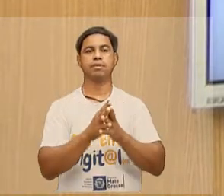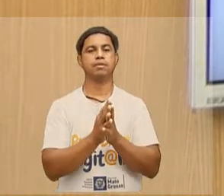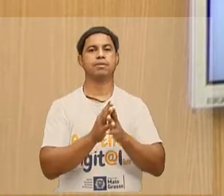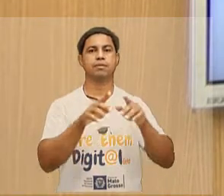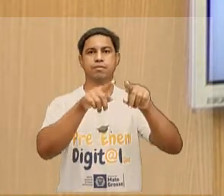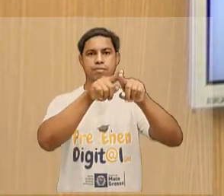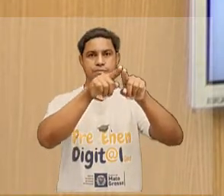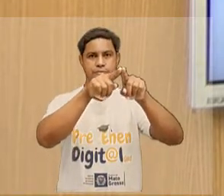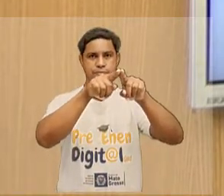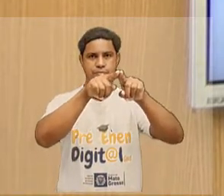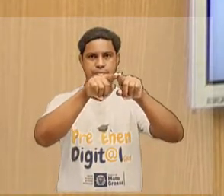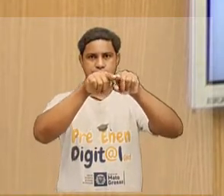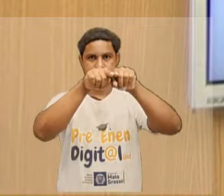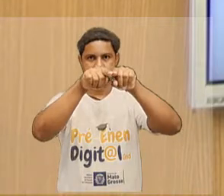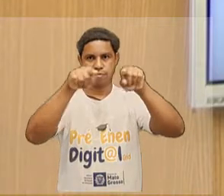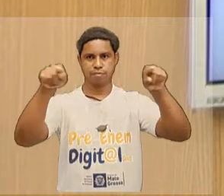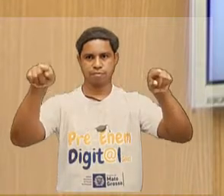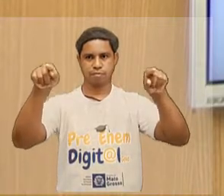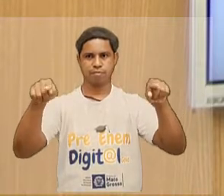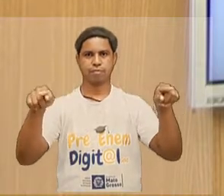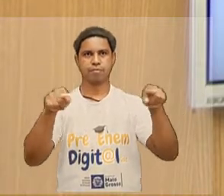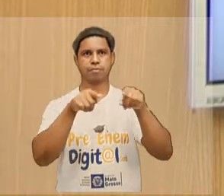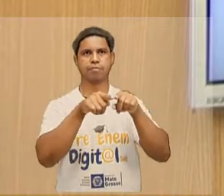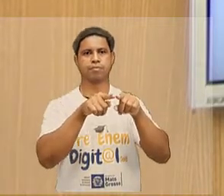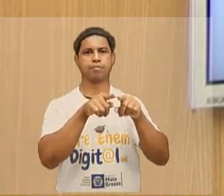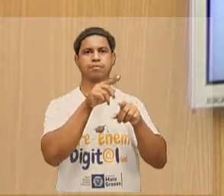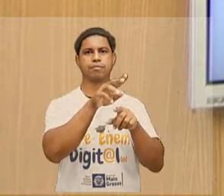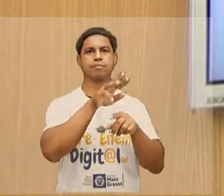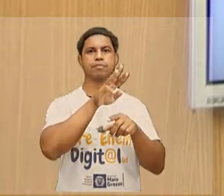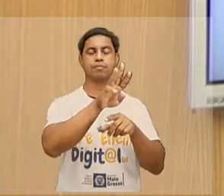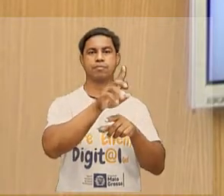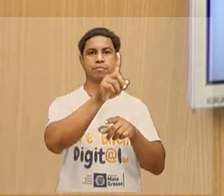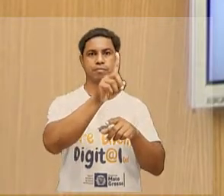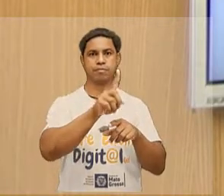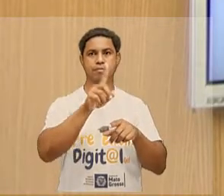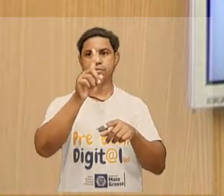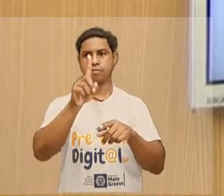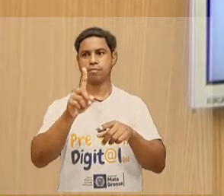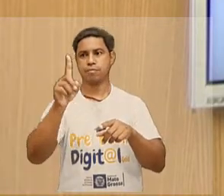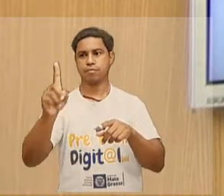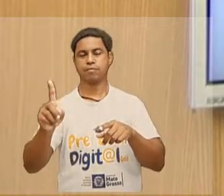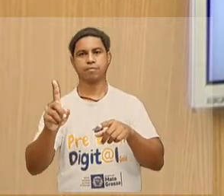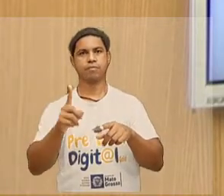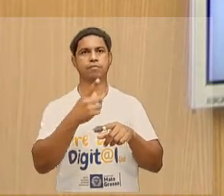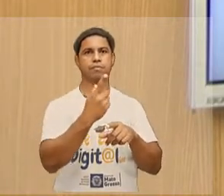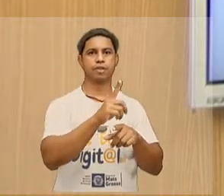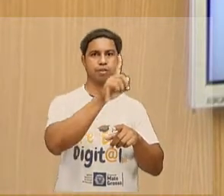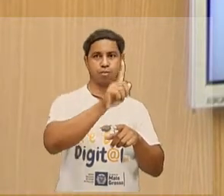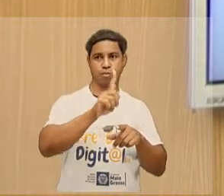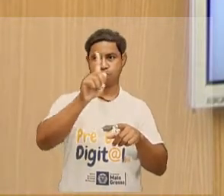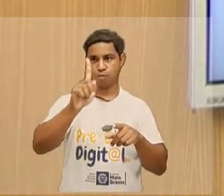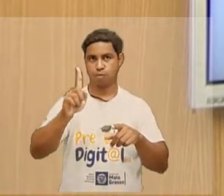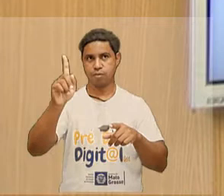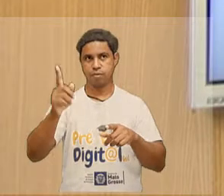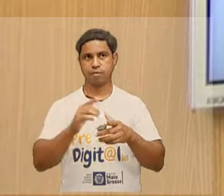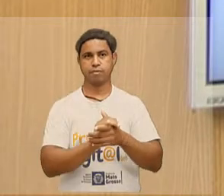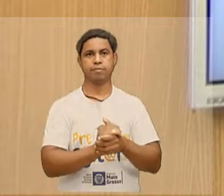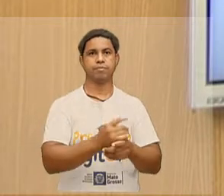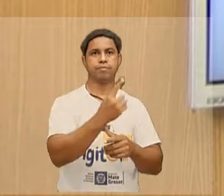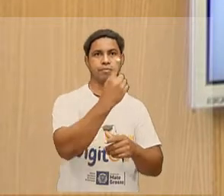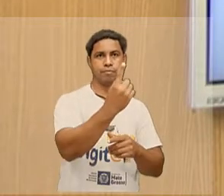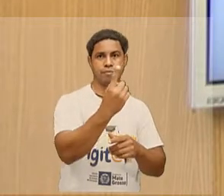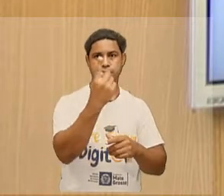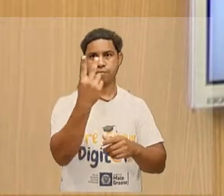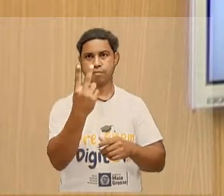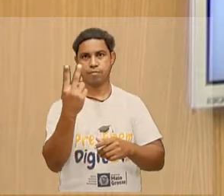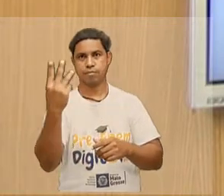a corrente elétrica que passa em todos eles, aqui no caso são 3, é a mesma. Então, numa associação de resistores em série, você